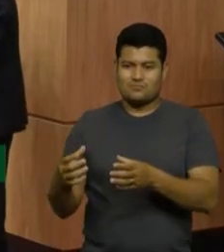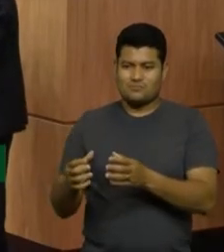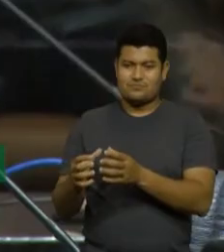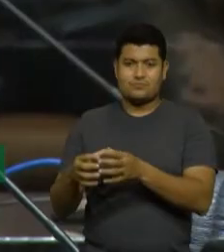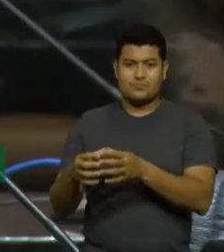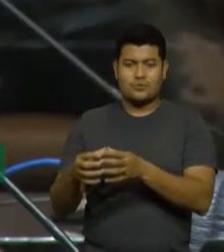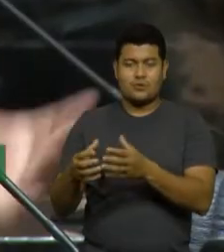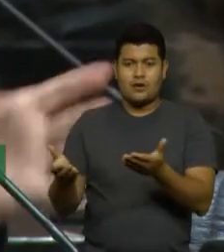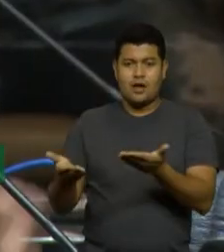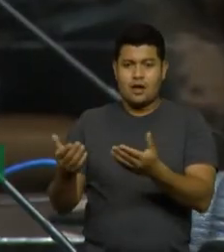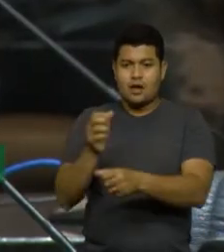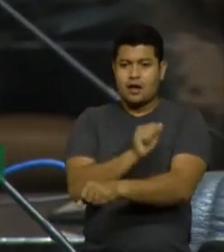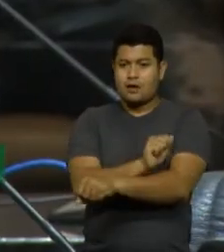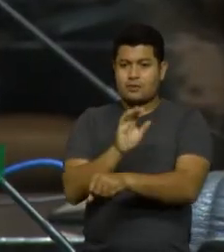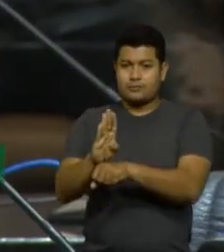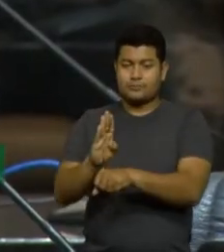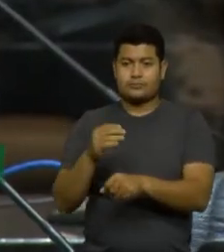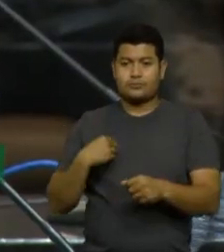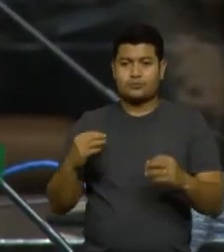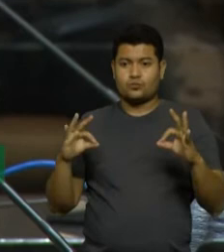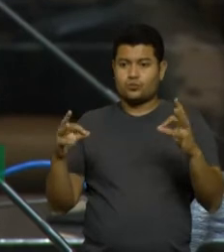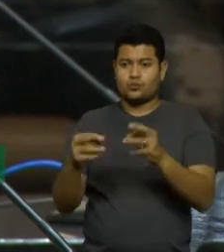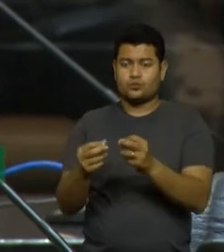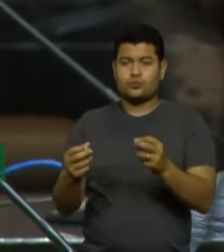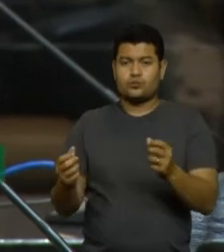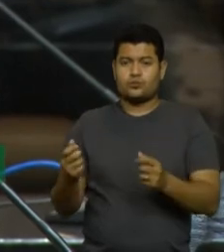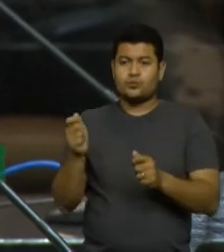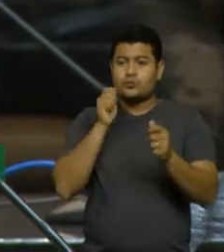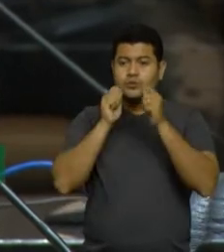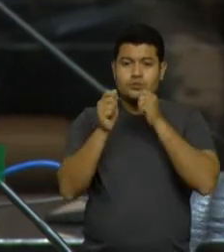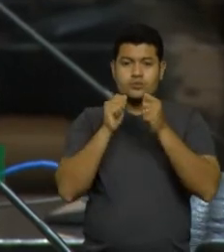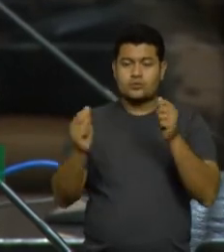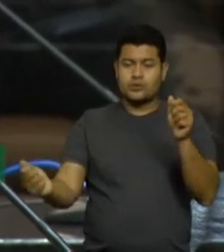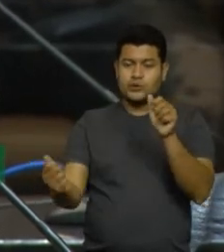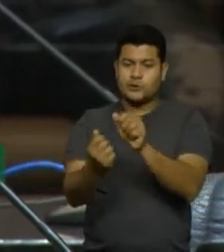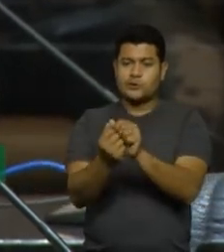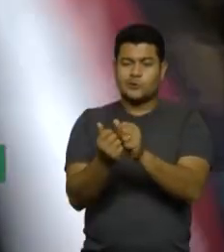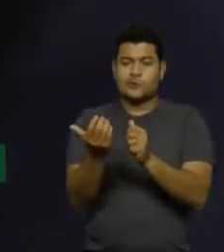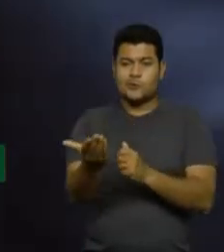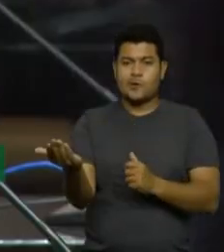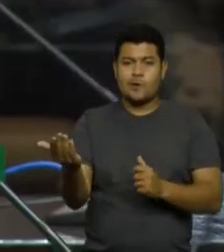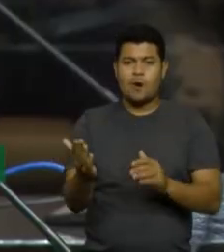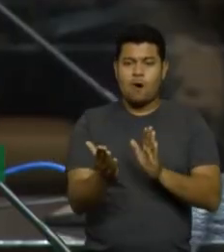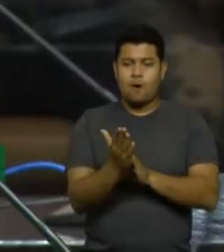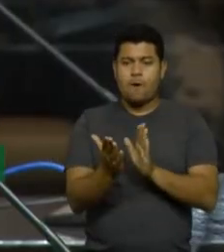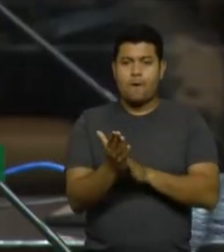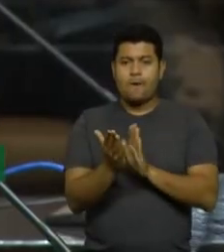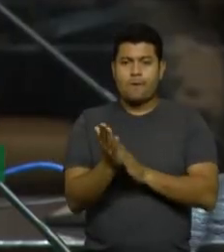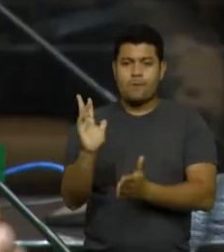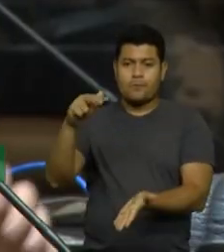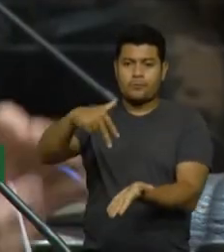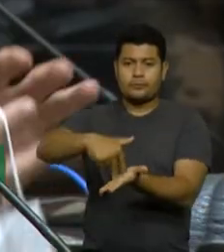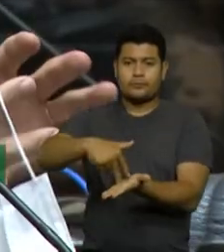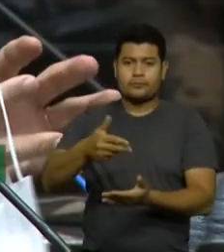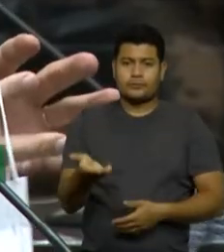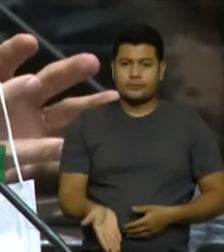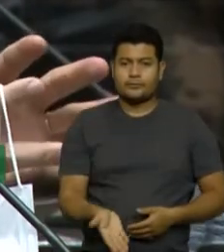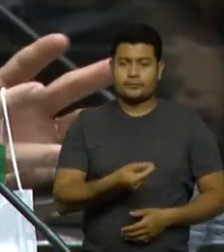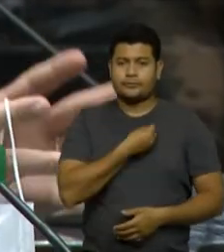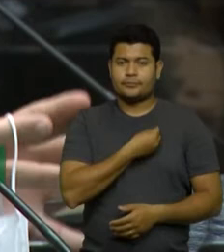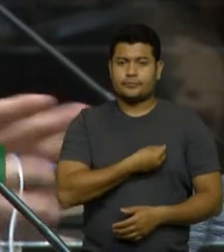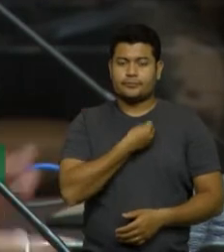acompanhando, as princesas, toda a assessoria que está junto, parabéns por estar aqui presente, parabéns